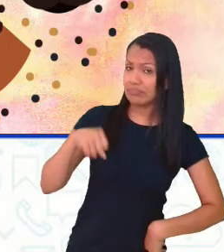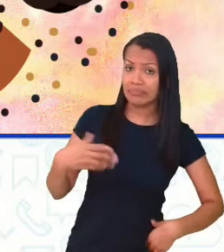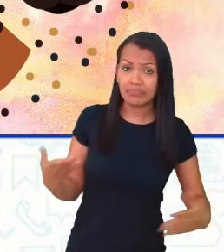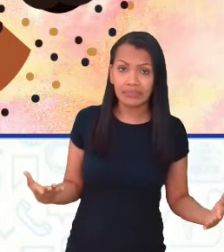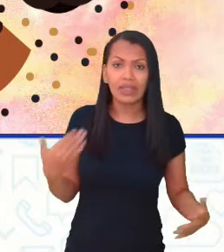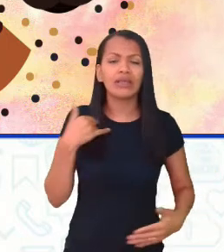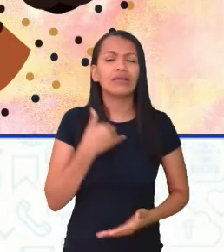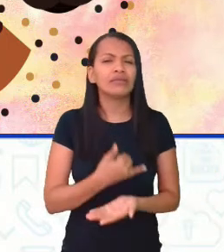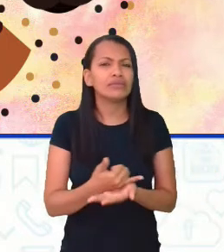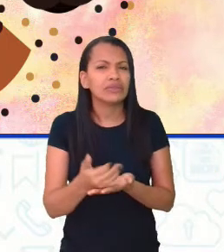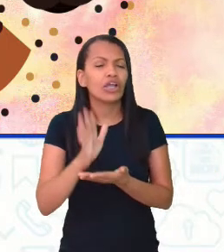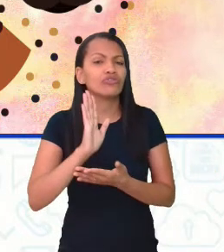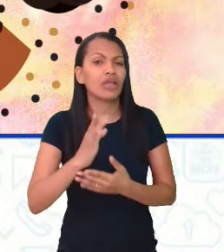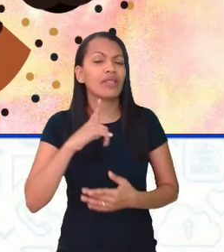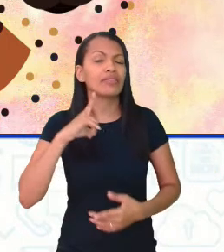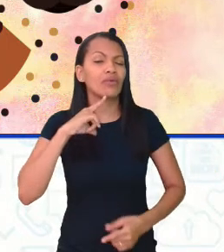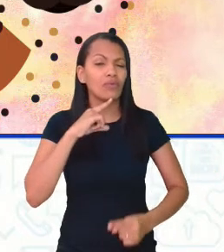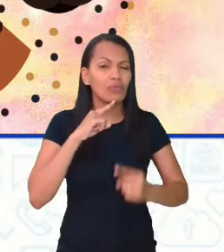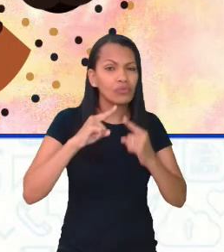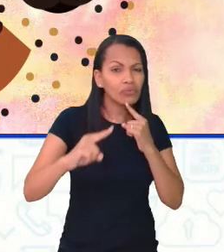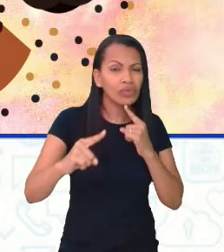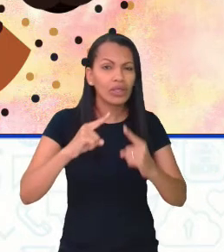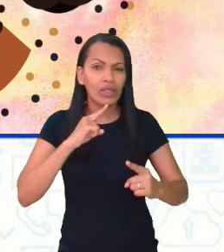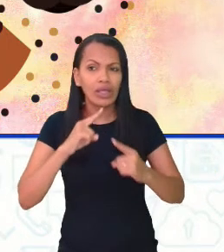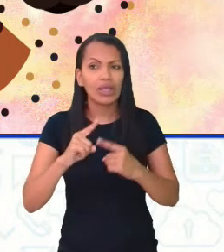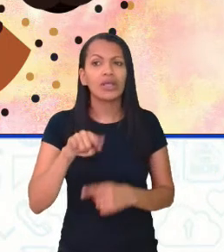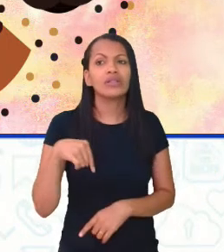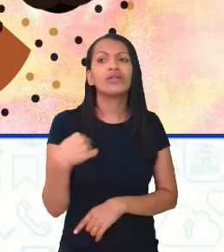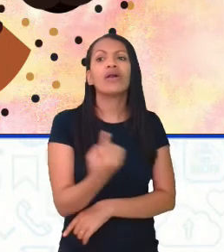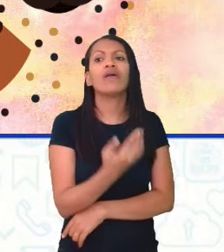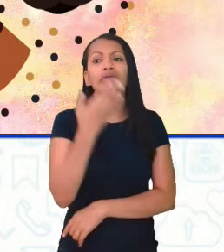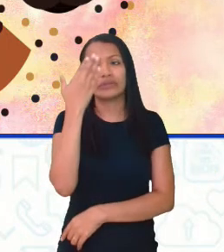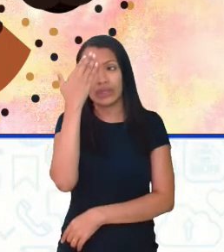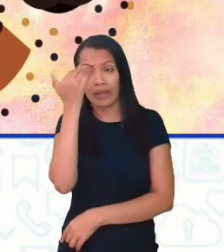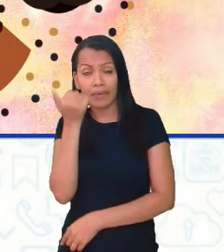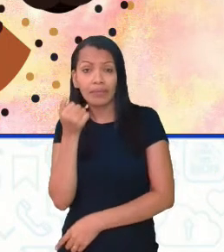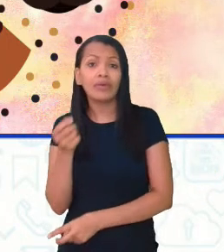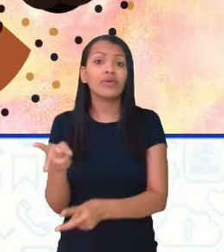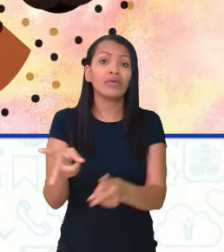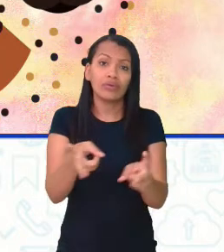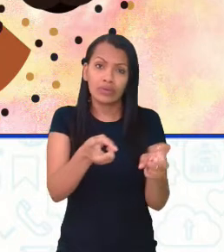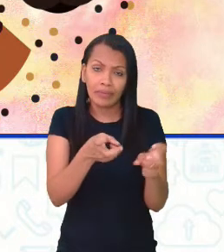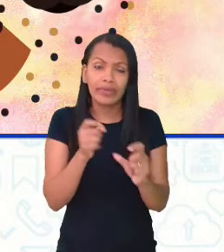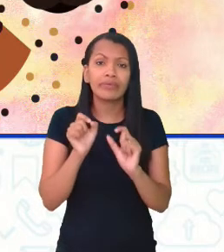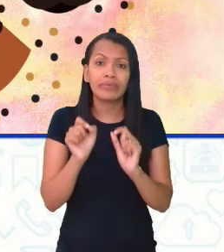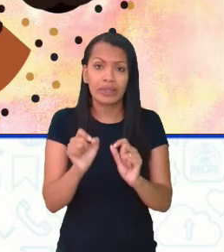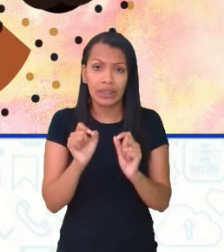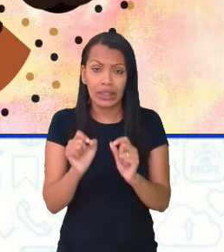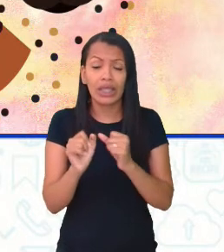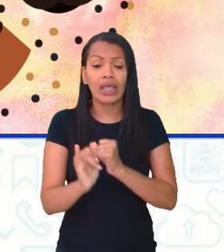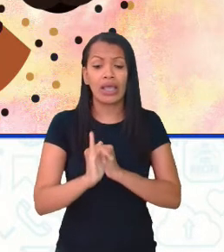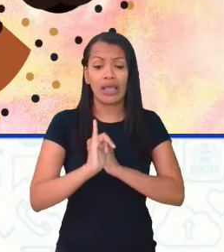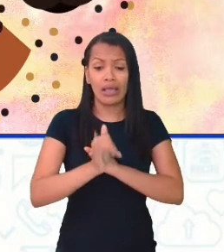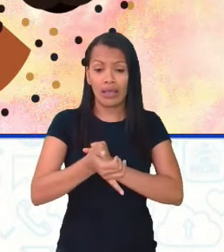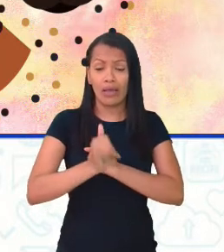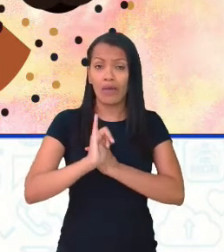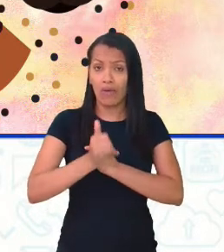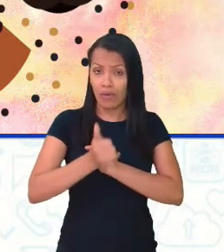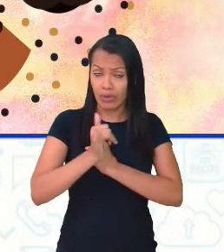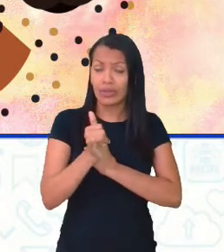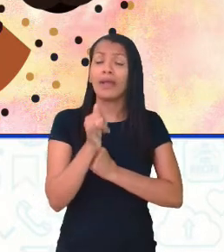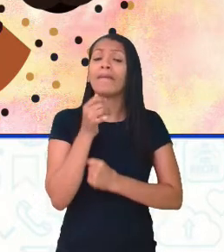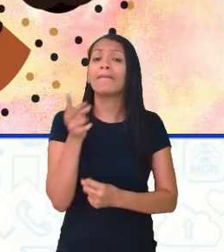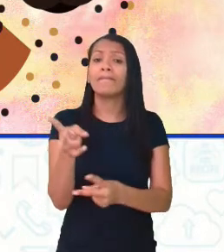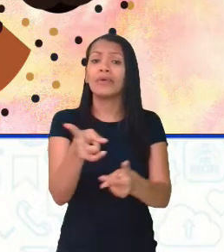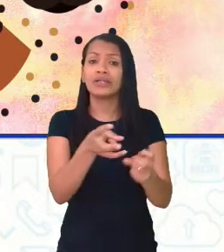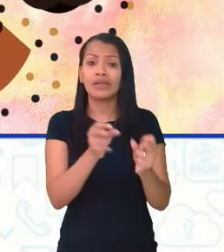a gente já tem um diálogo instaurado aí. A gente sabe, consegue perceber que a crônica ela vai ter essa característica bastante